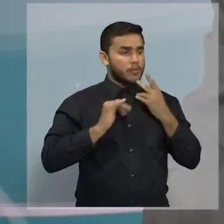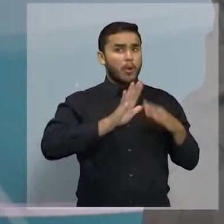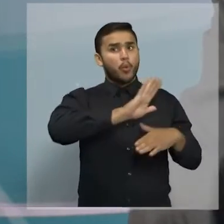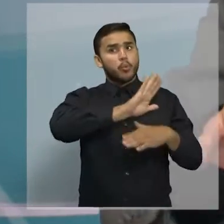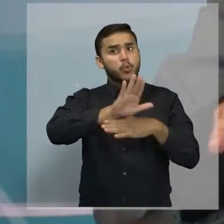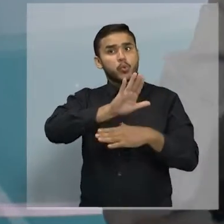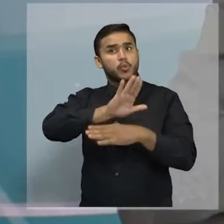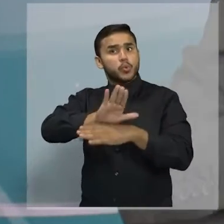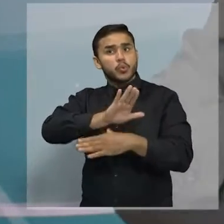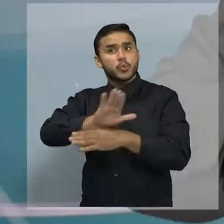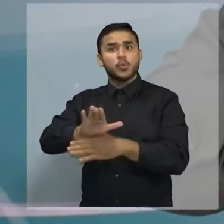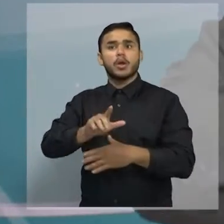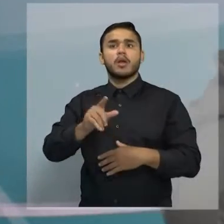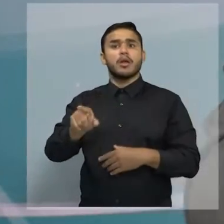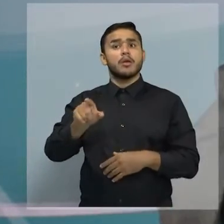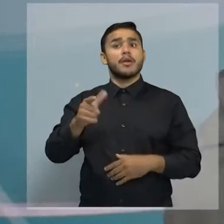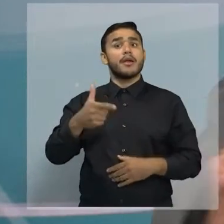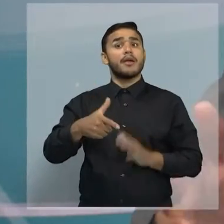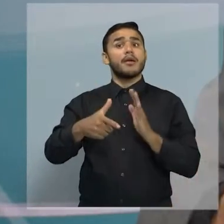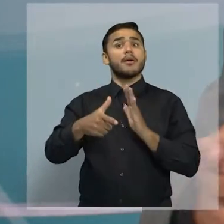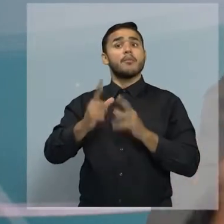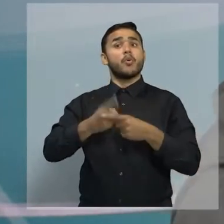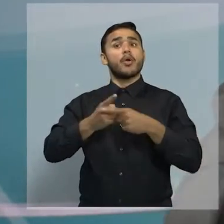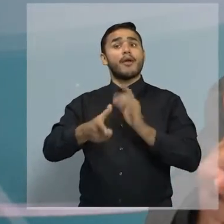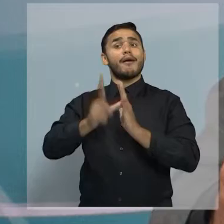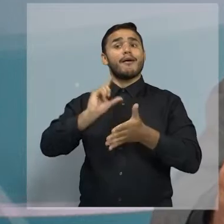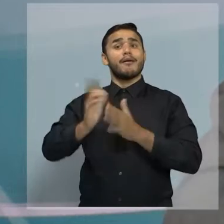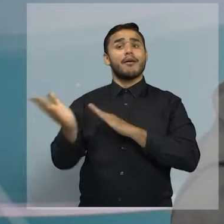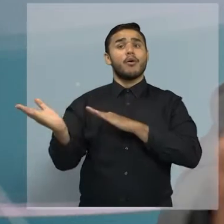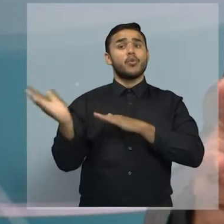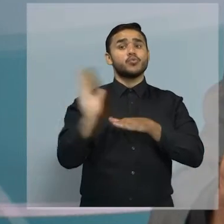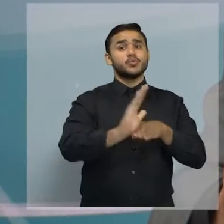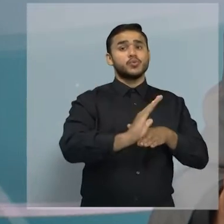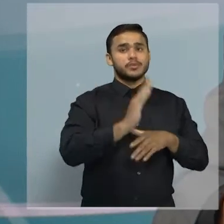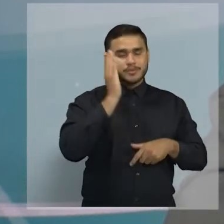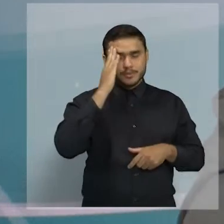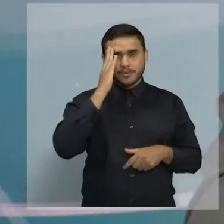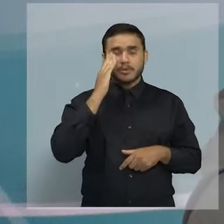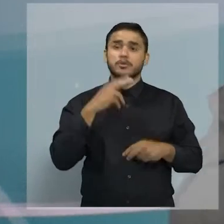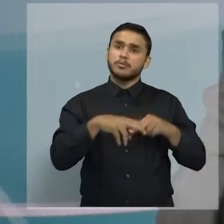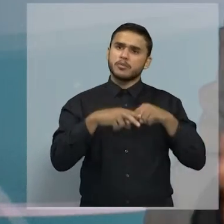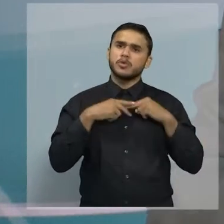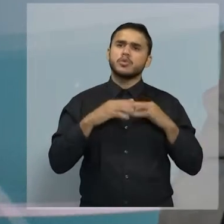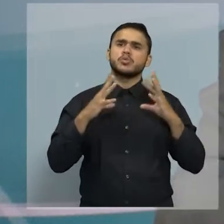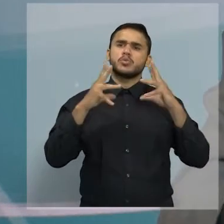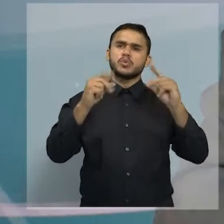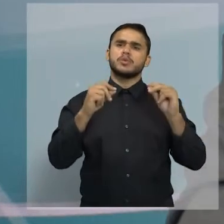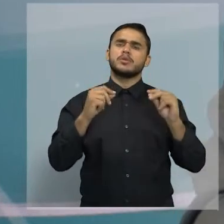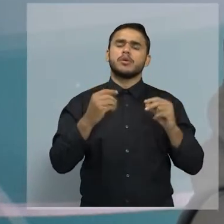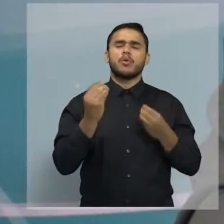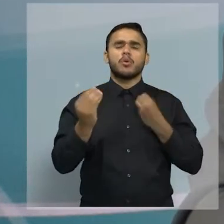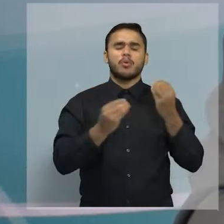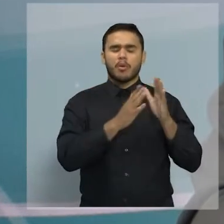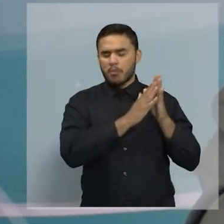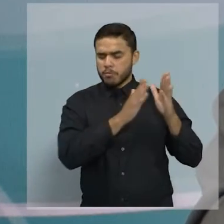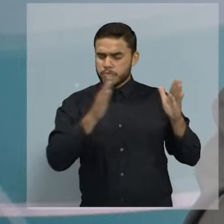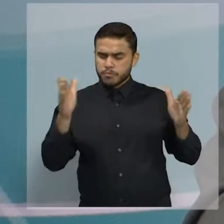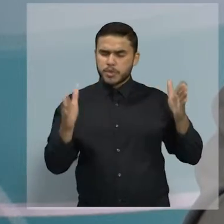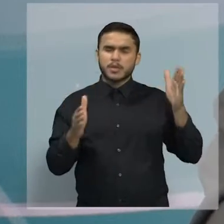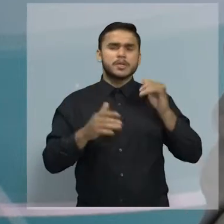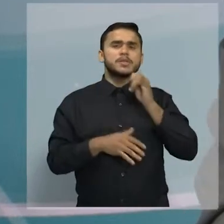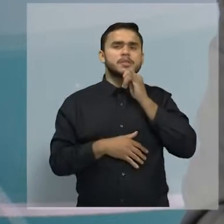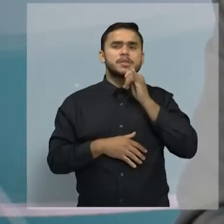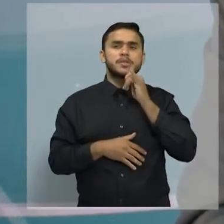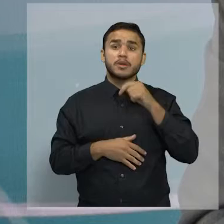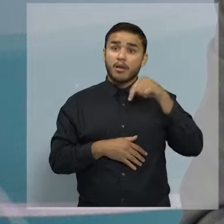sistema produtivo. Então, e aí a gente não teria assim, as questões dos marcos temporais, né? A gente tem que pensar